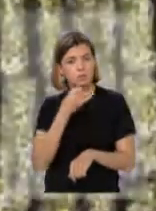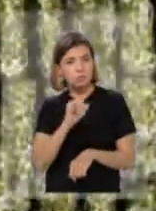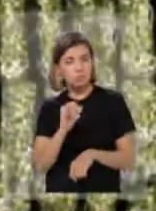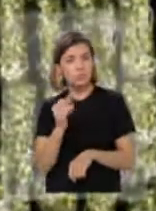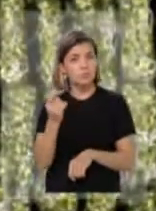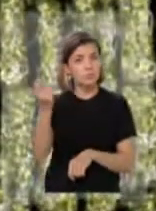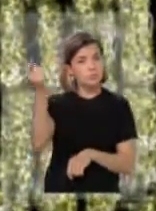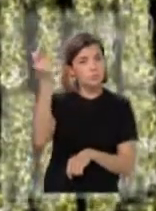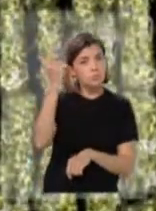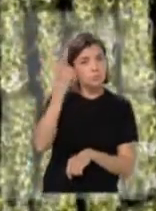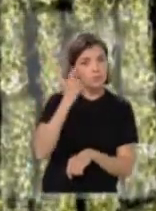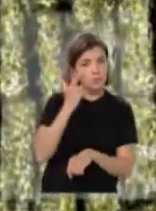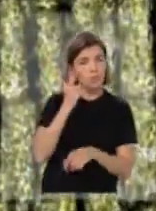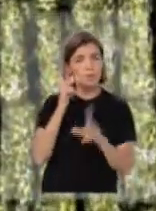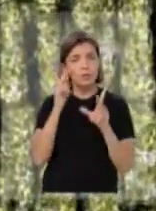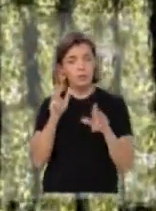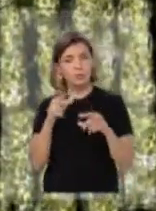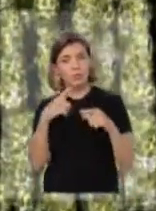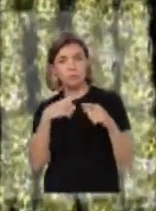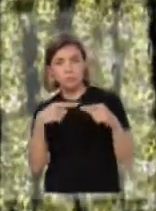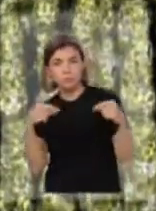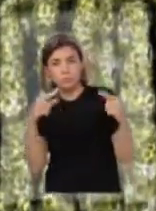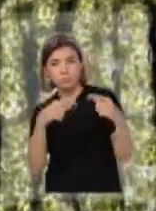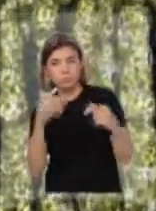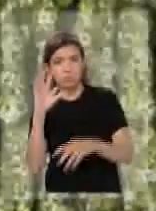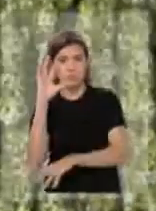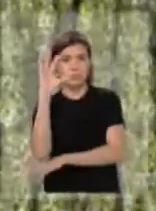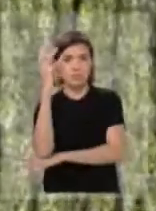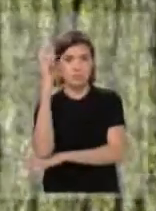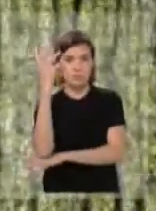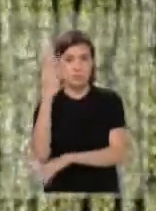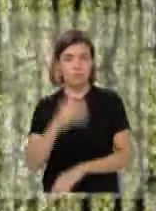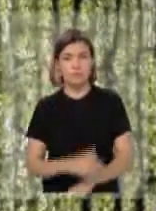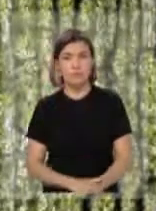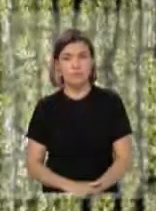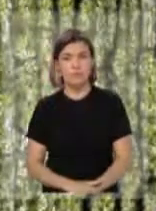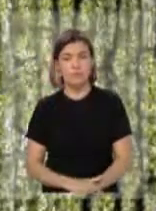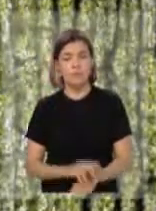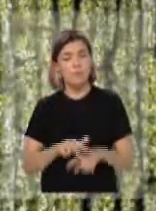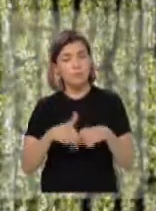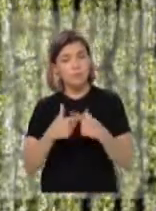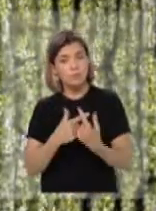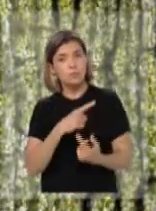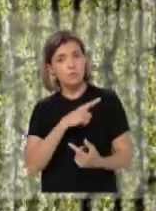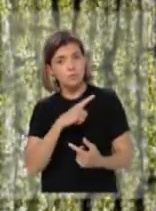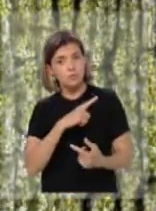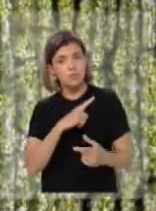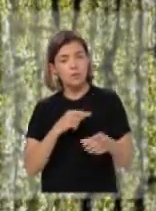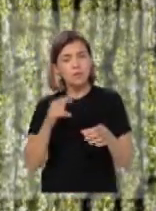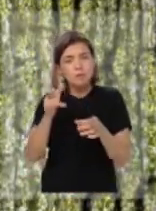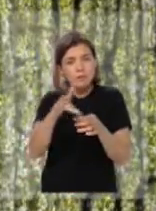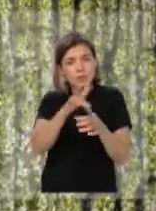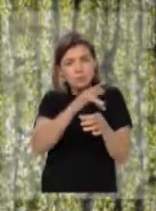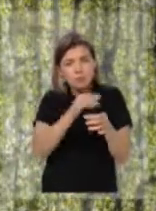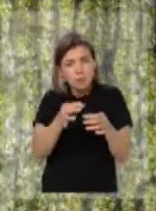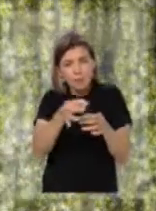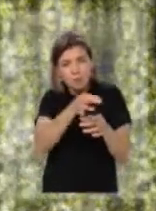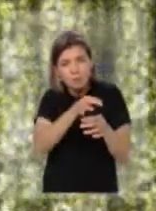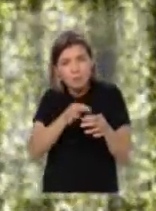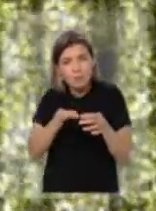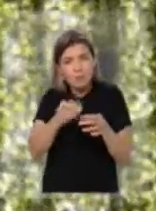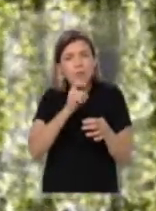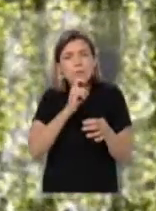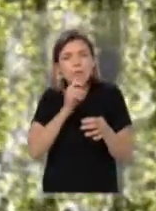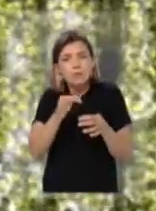As algas realizam a fotossíntese assim como fazem as plantas. Por isso, apresentam clorofila e